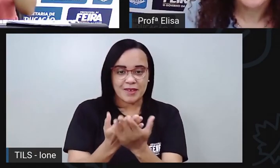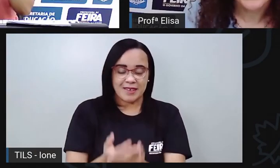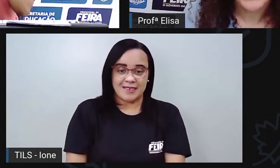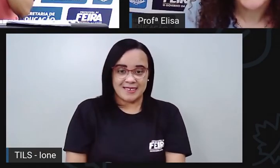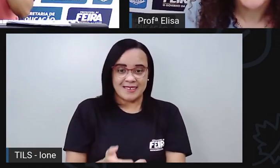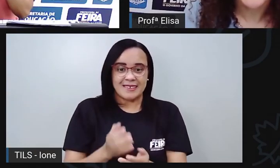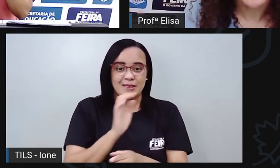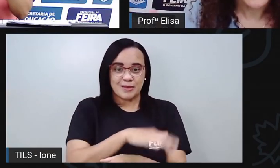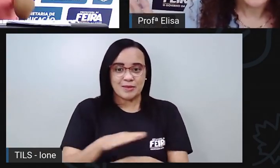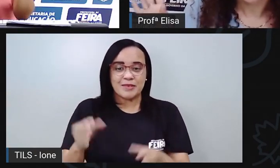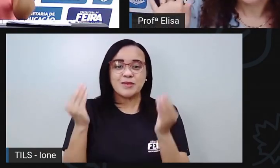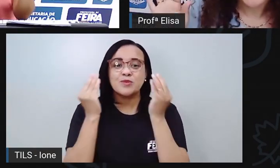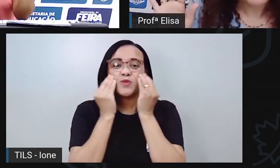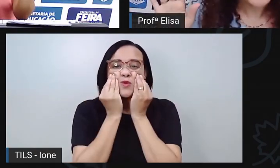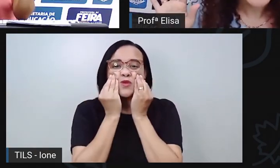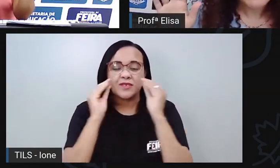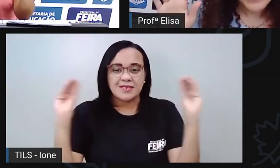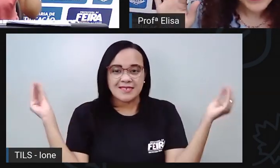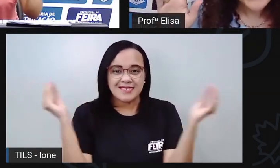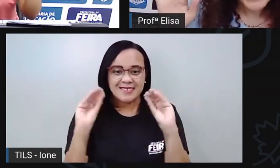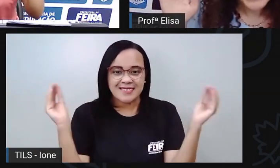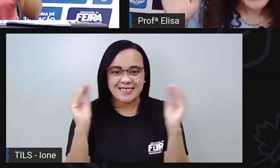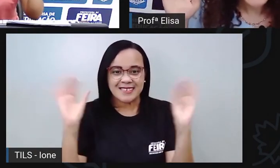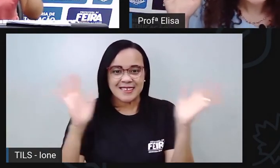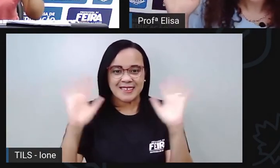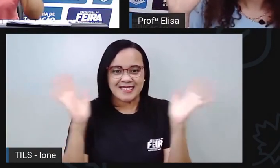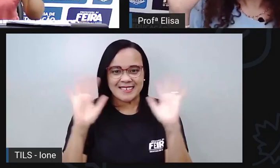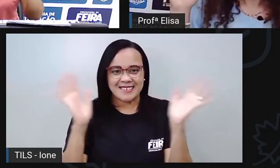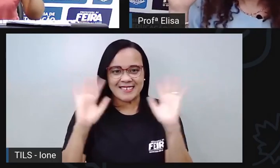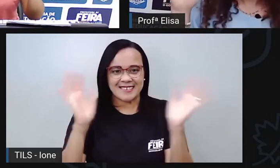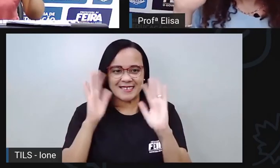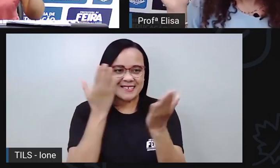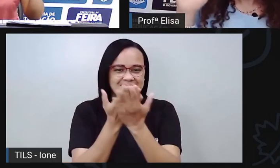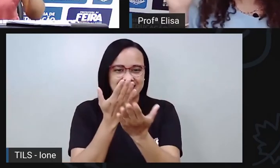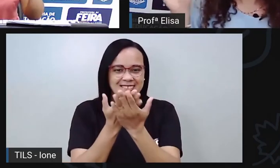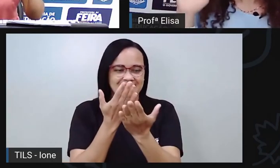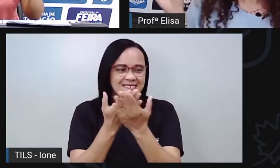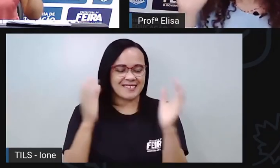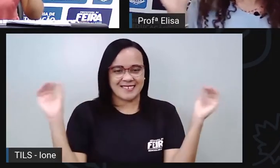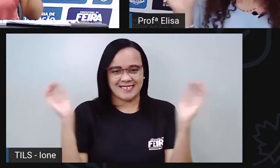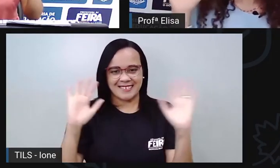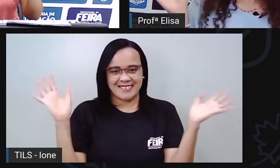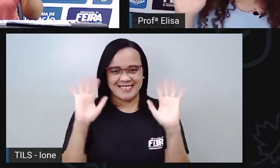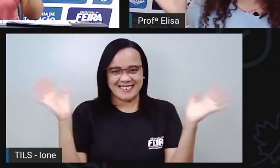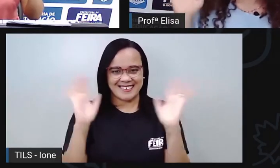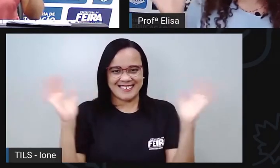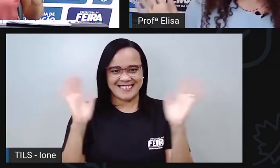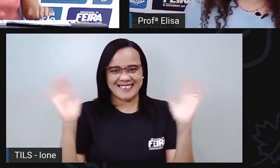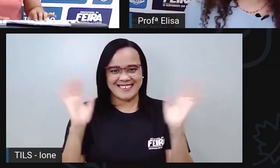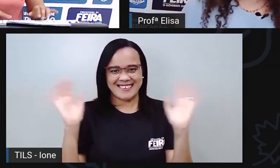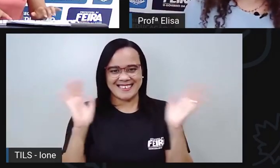super beijo e até a próxima tchau tchau